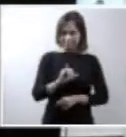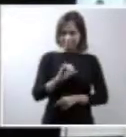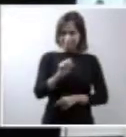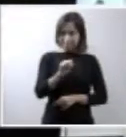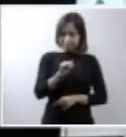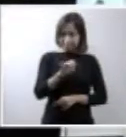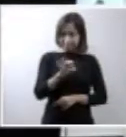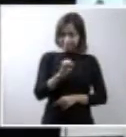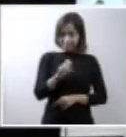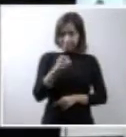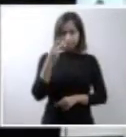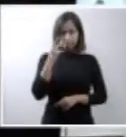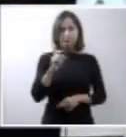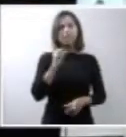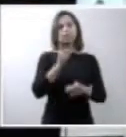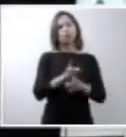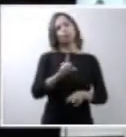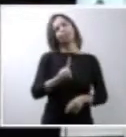DNA.